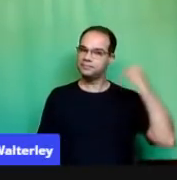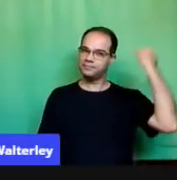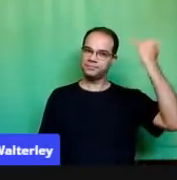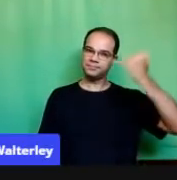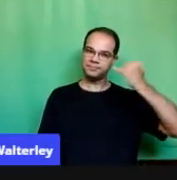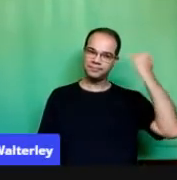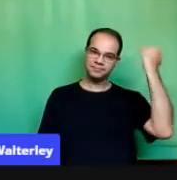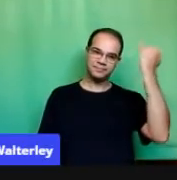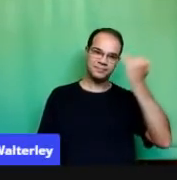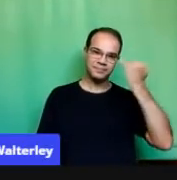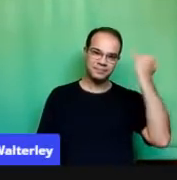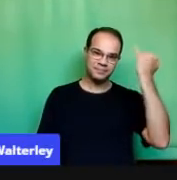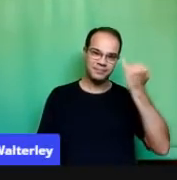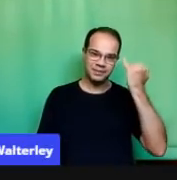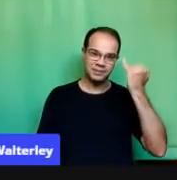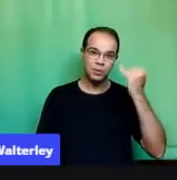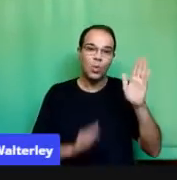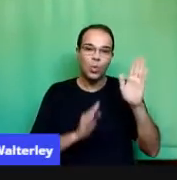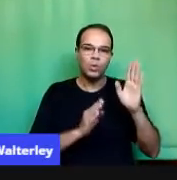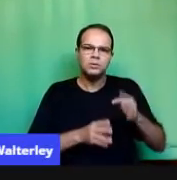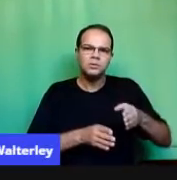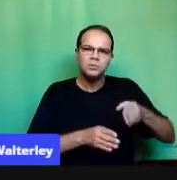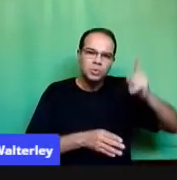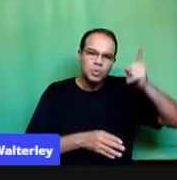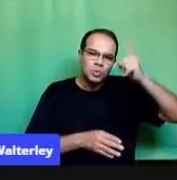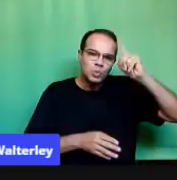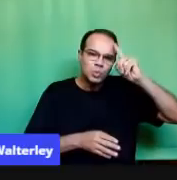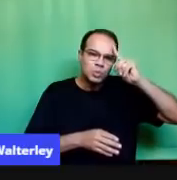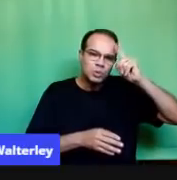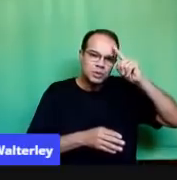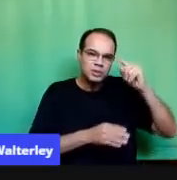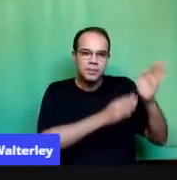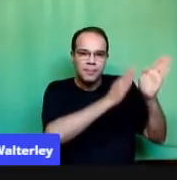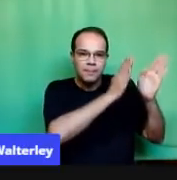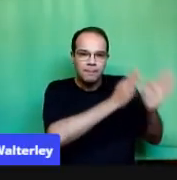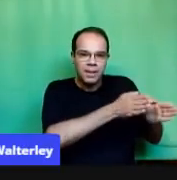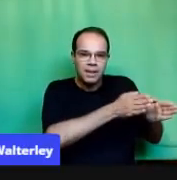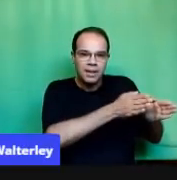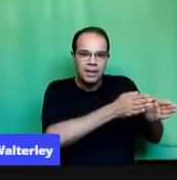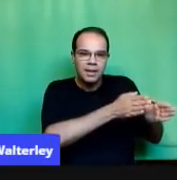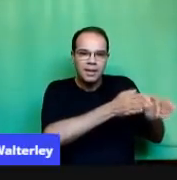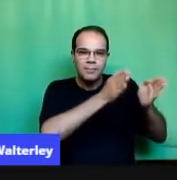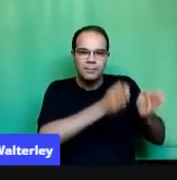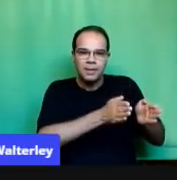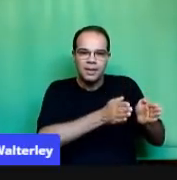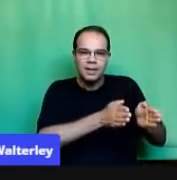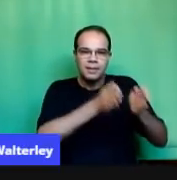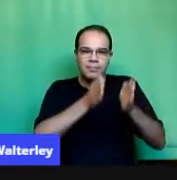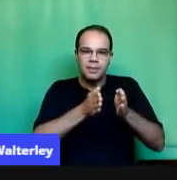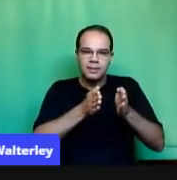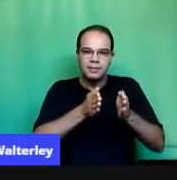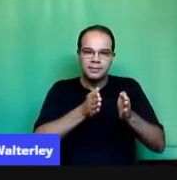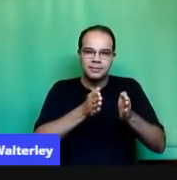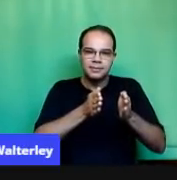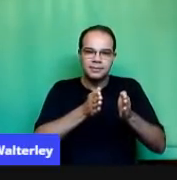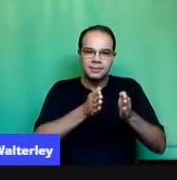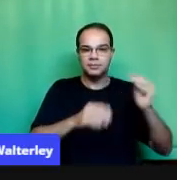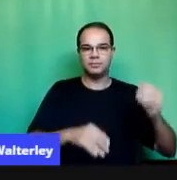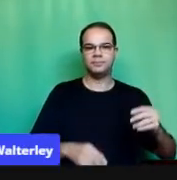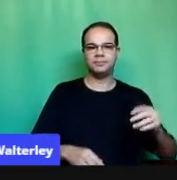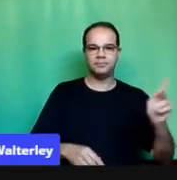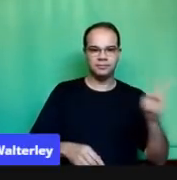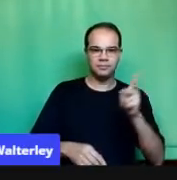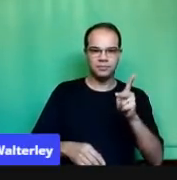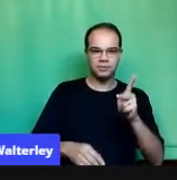gente começa uma rotina com uma criança, eu entrei no primeiro tempo, então eu tenho que saber que a rotina daquela criança